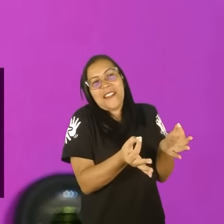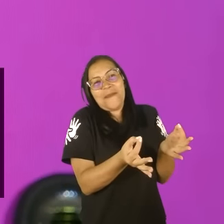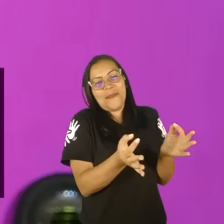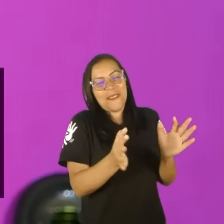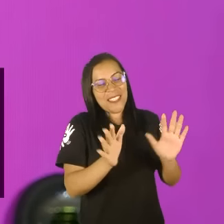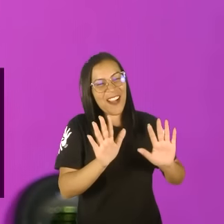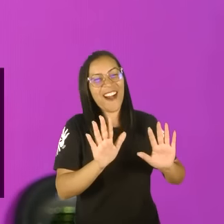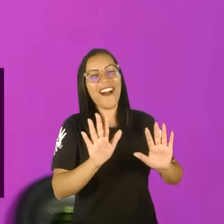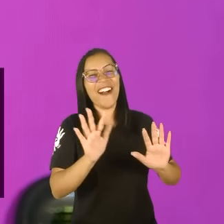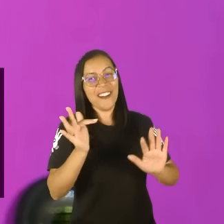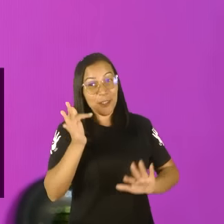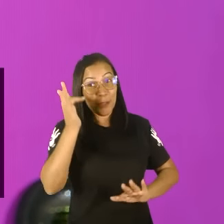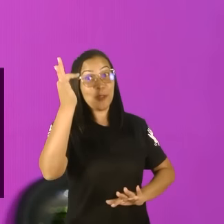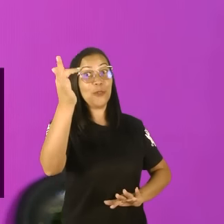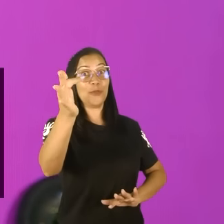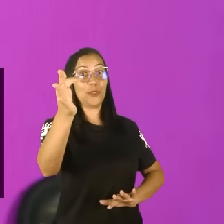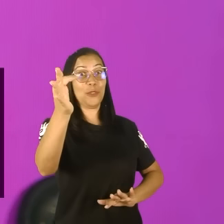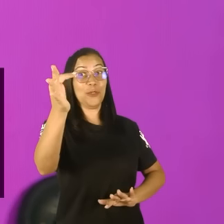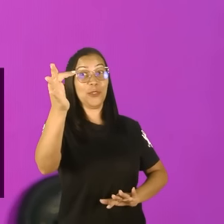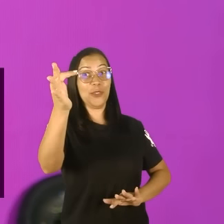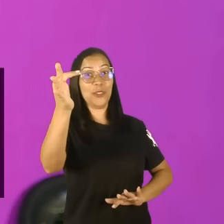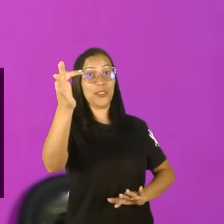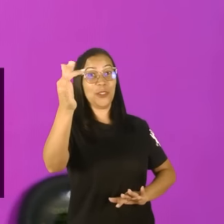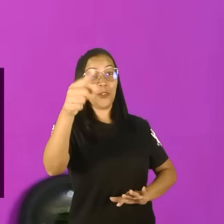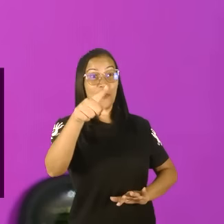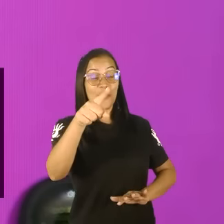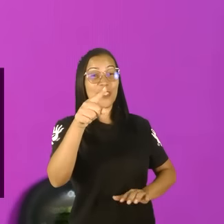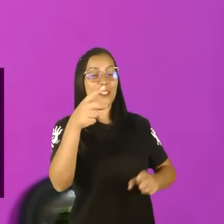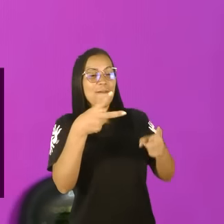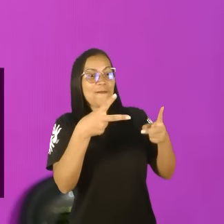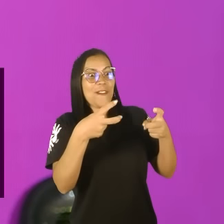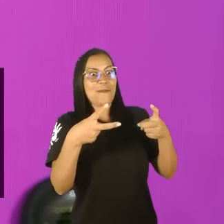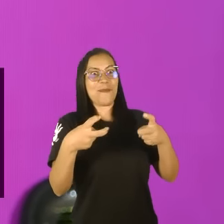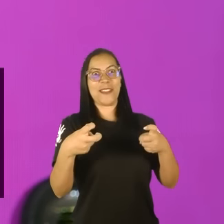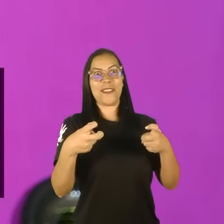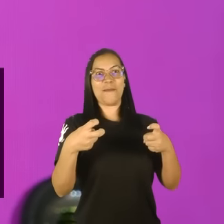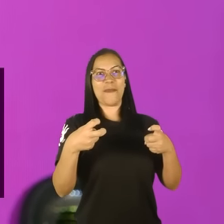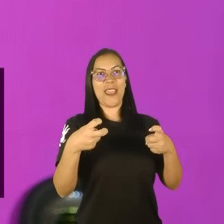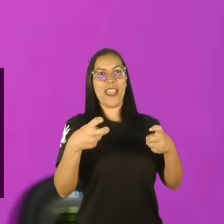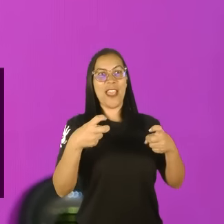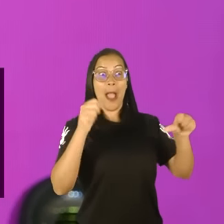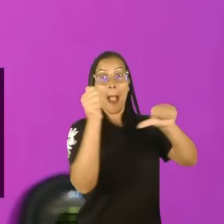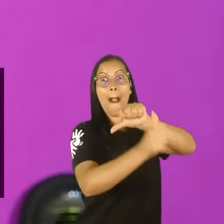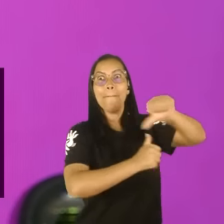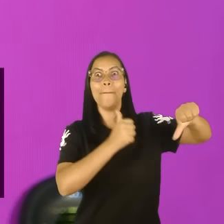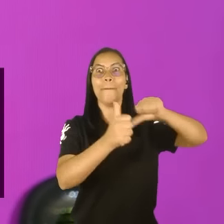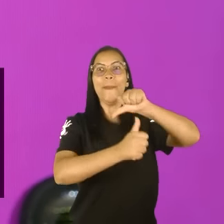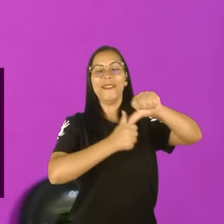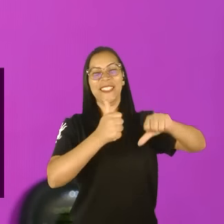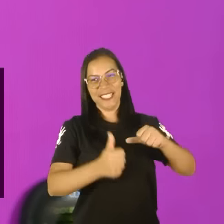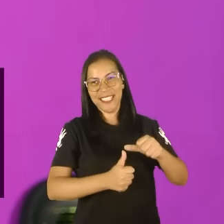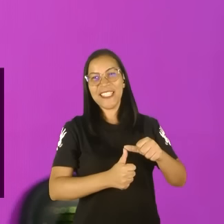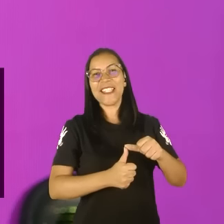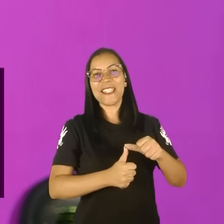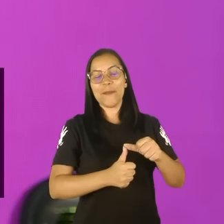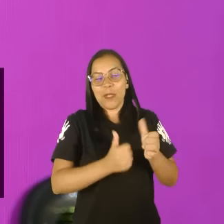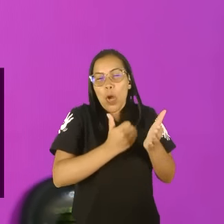Fala para o seu irmão, você não está escondido, você não está esquecido e Deus não perdeu o controle.